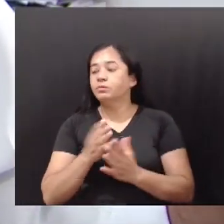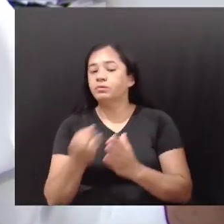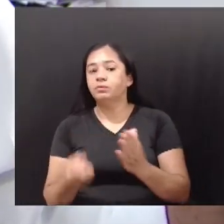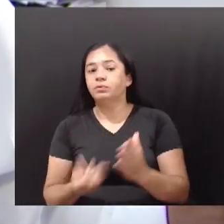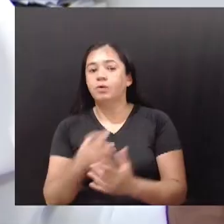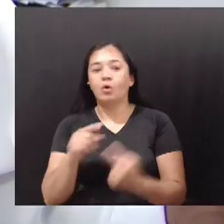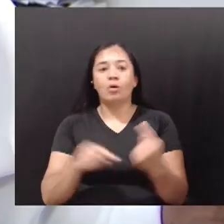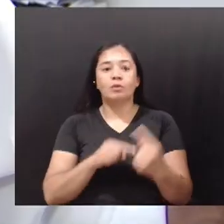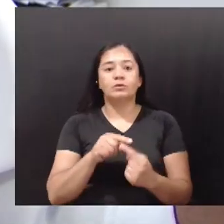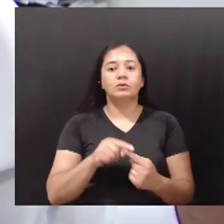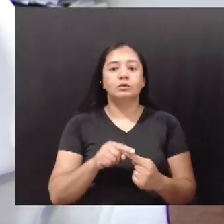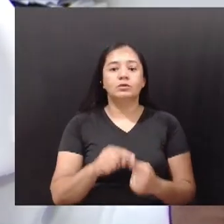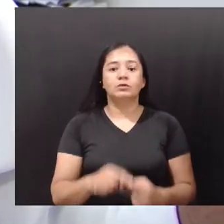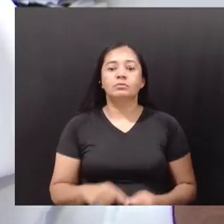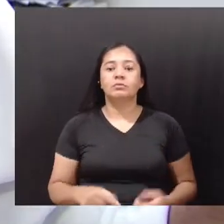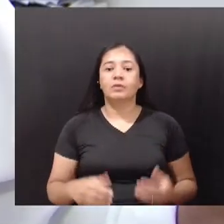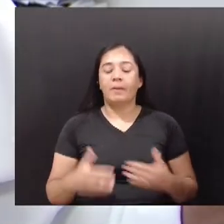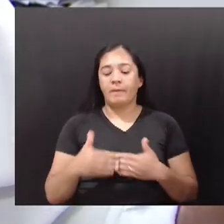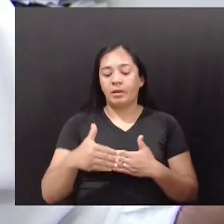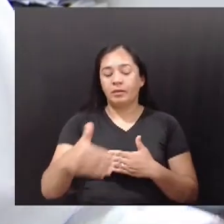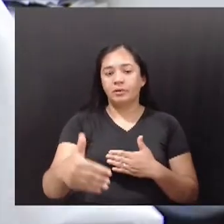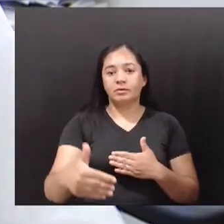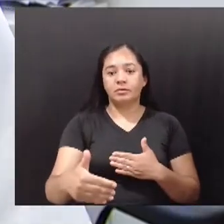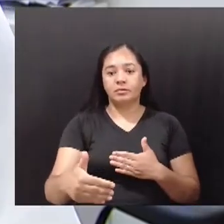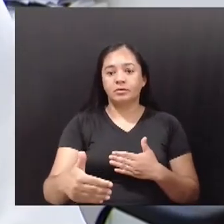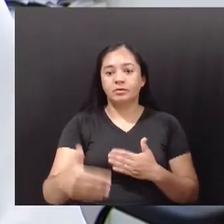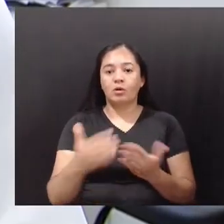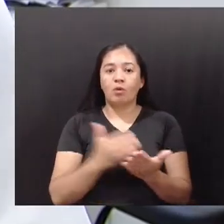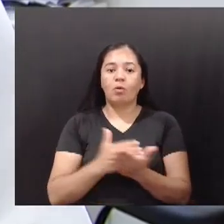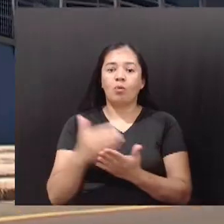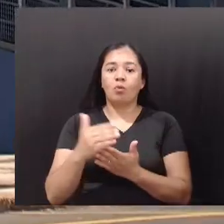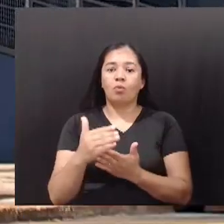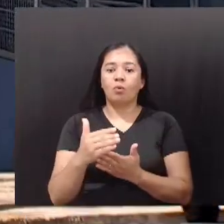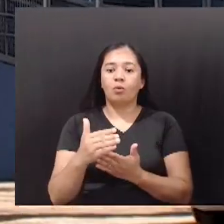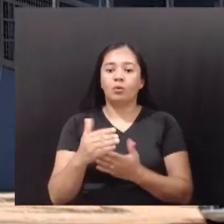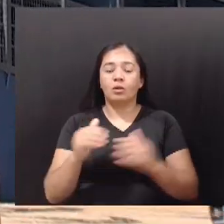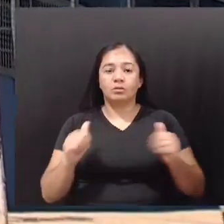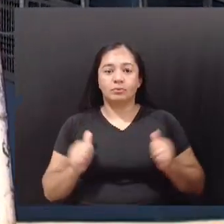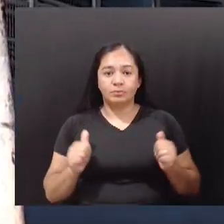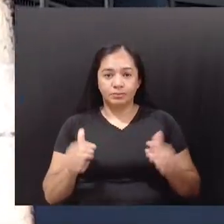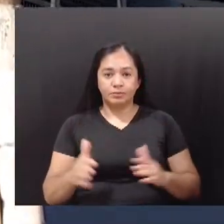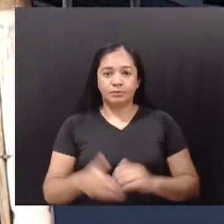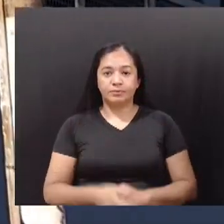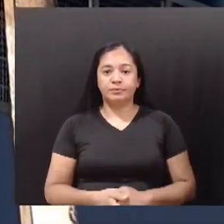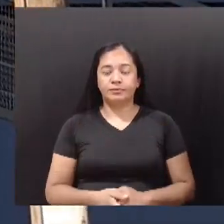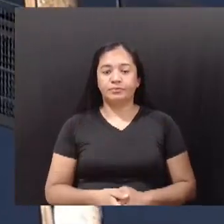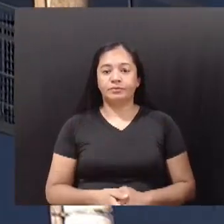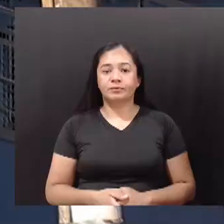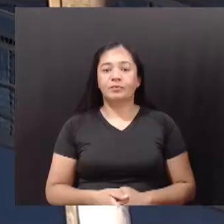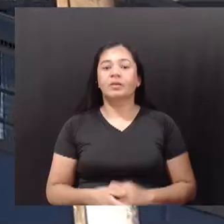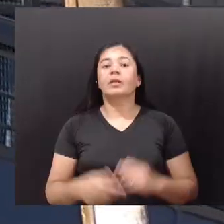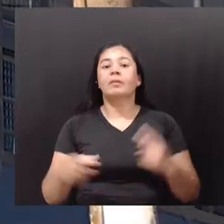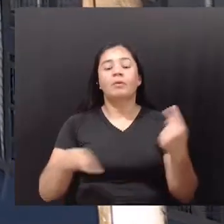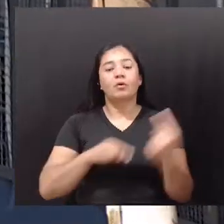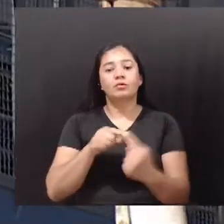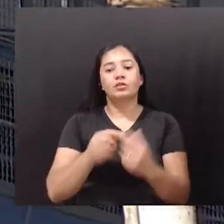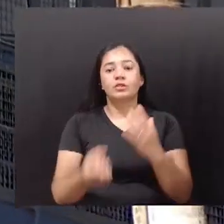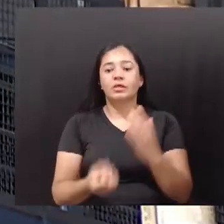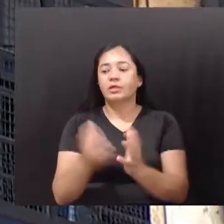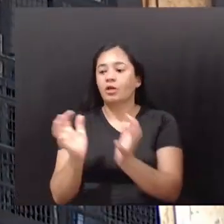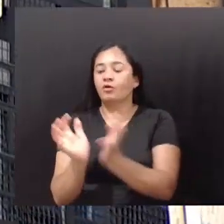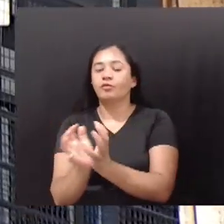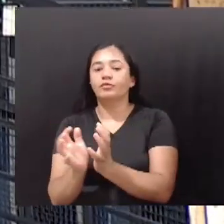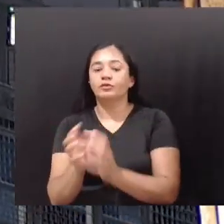e metas e, a partir daí, iniciar essas ações. A matéria prevê a criação do Fundo Municipal de